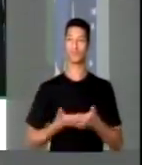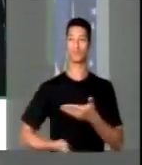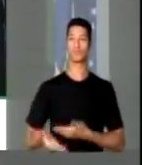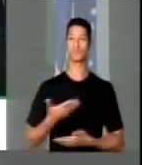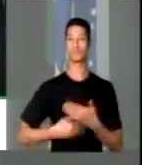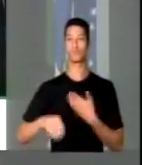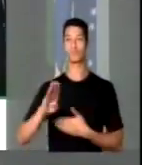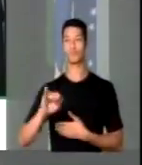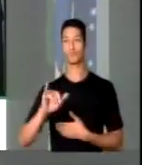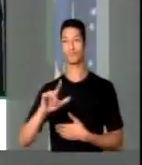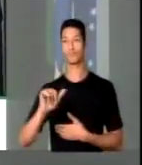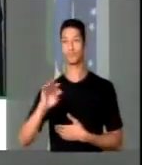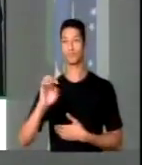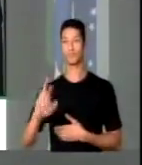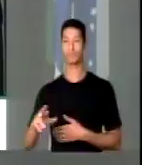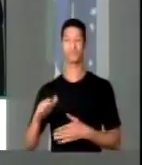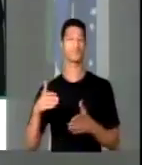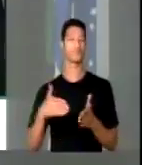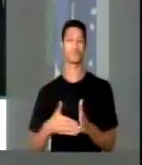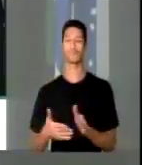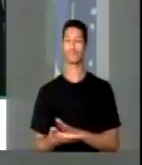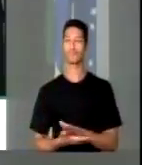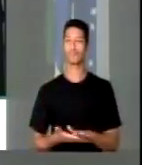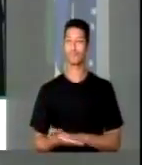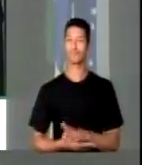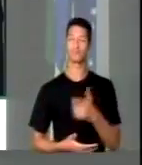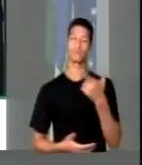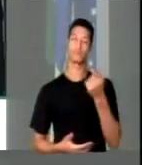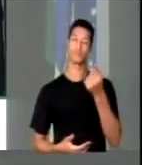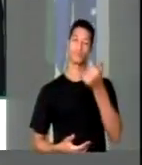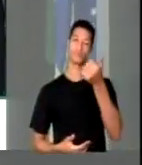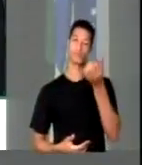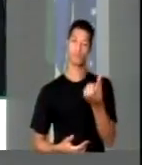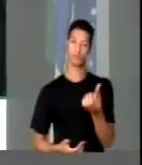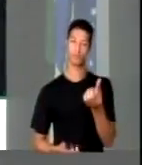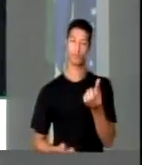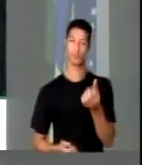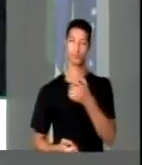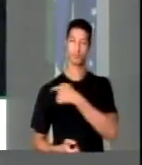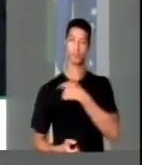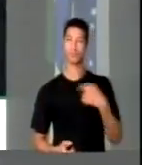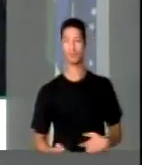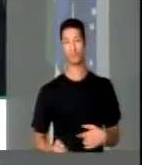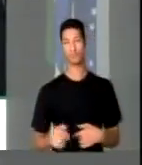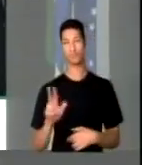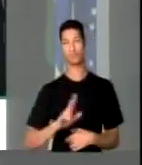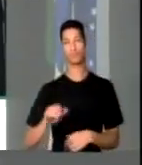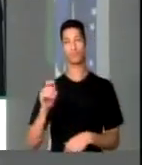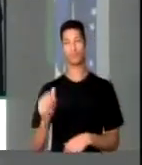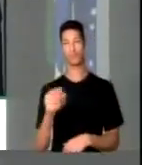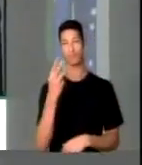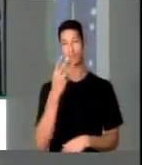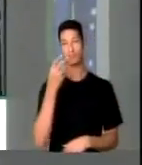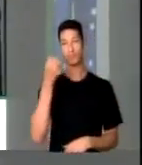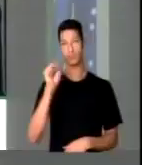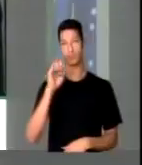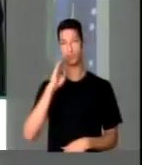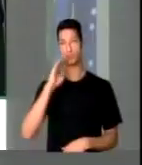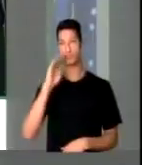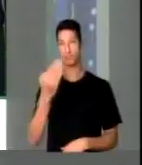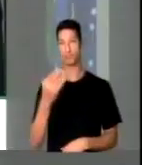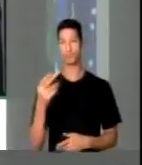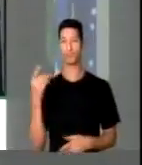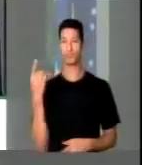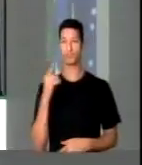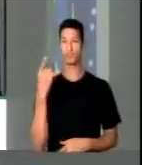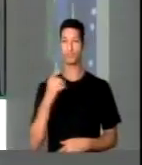relação bilateral seja abalada. Em 2016, a China gastou quase 38 bilhões